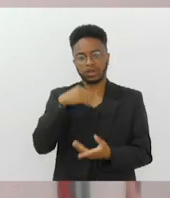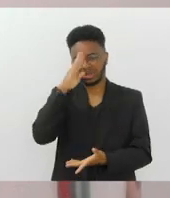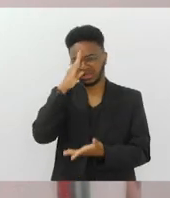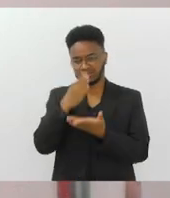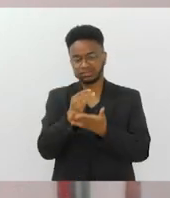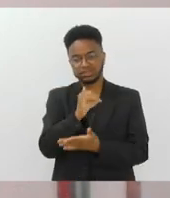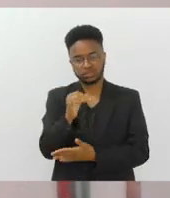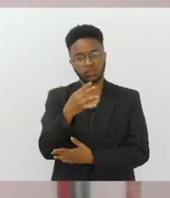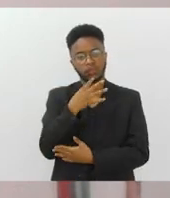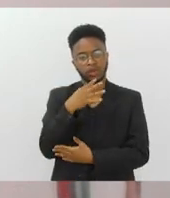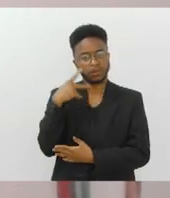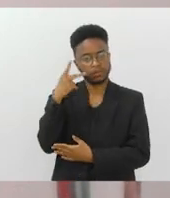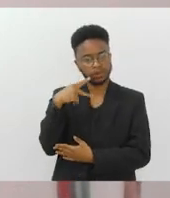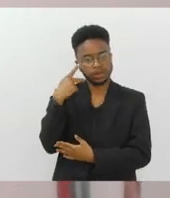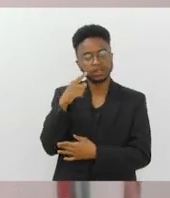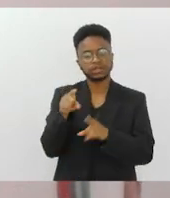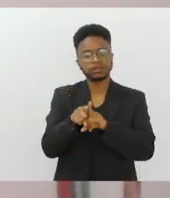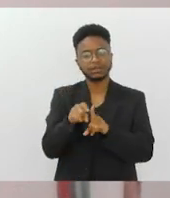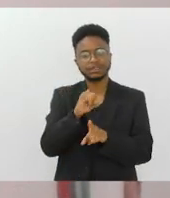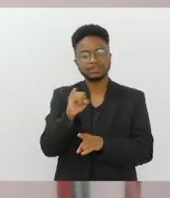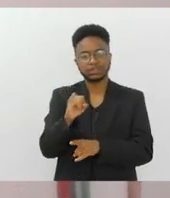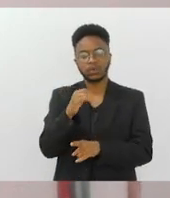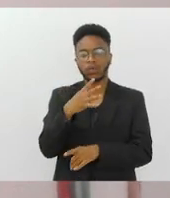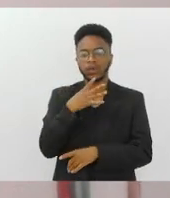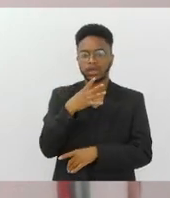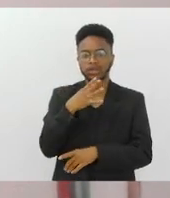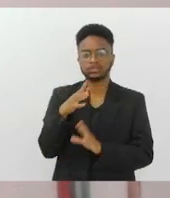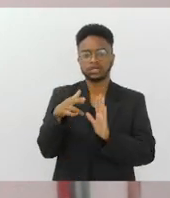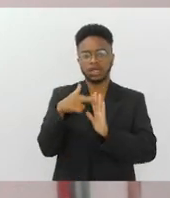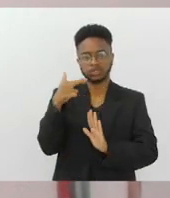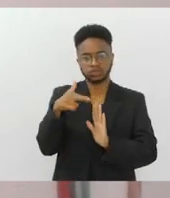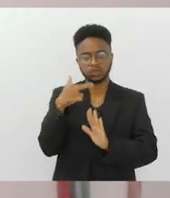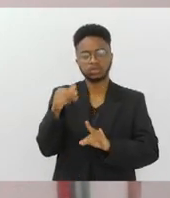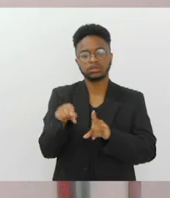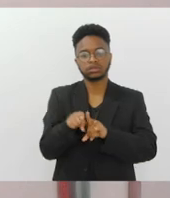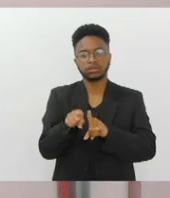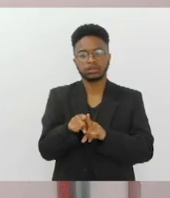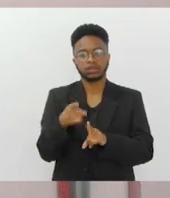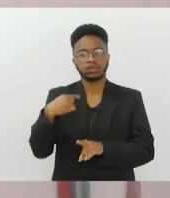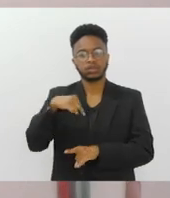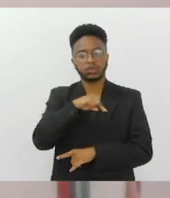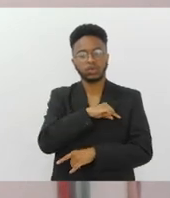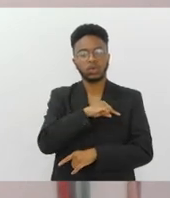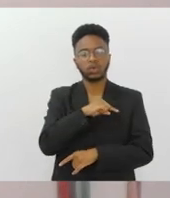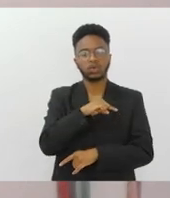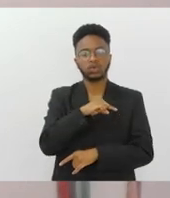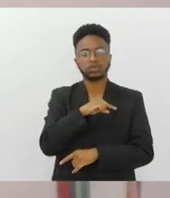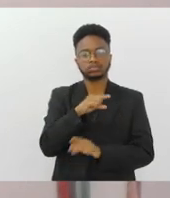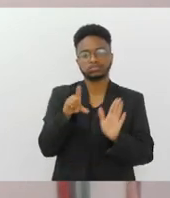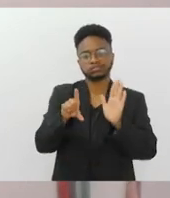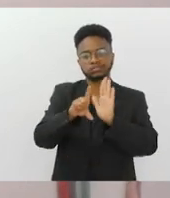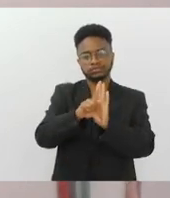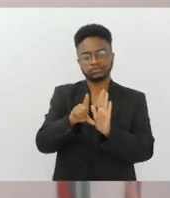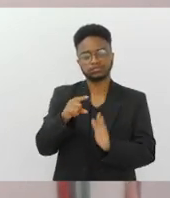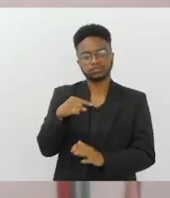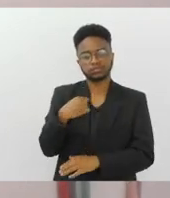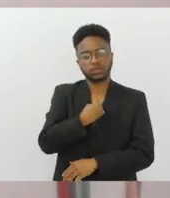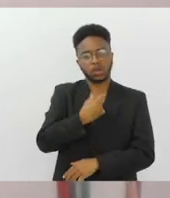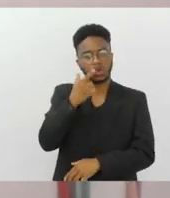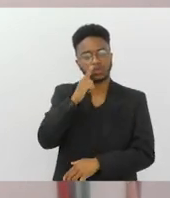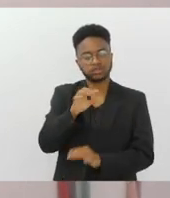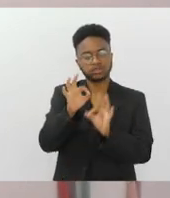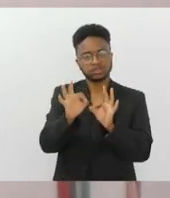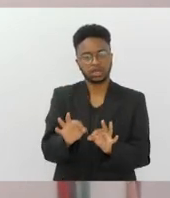conhecendo essas políticas, a gente conhecendo as nossas resoluções e as nossas previsões legislativas que a gente consegue